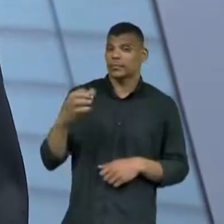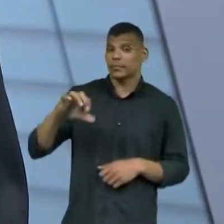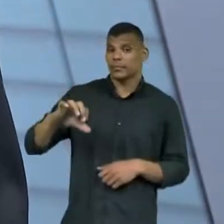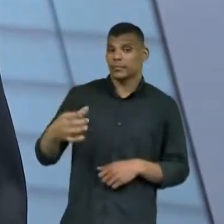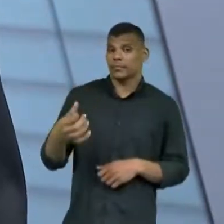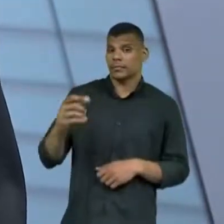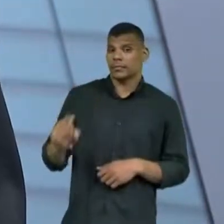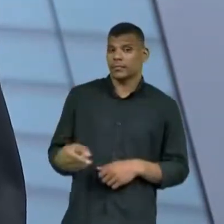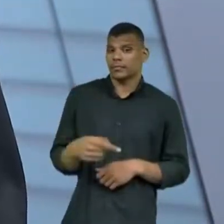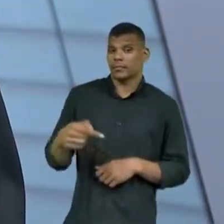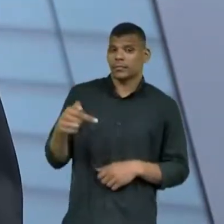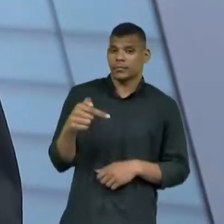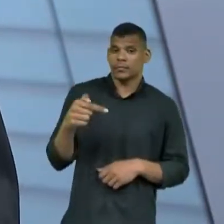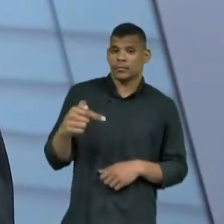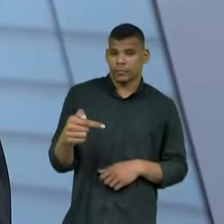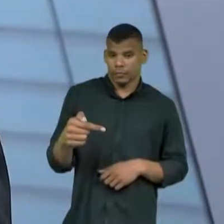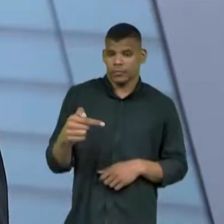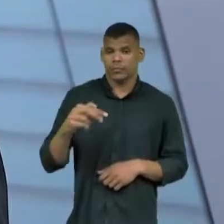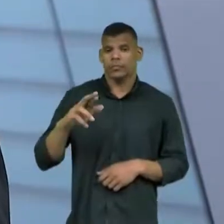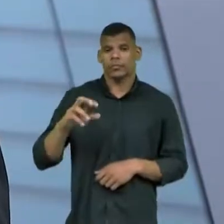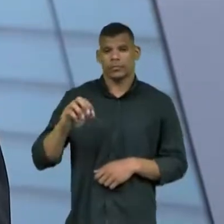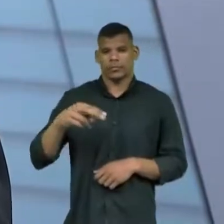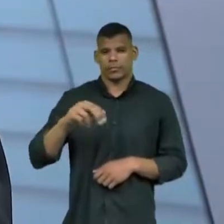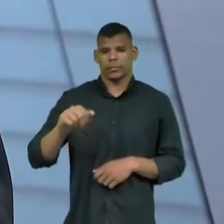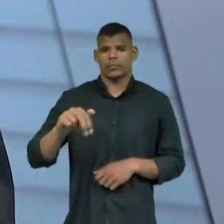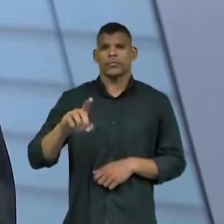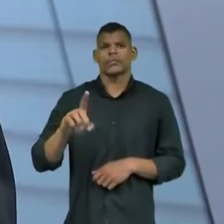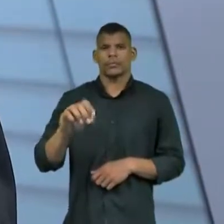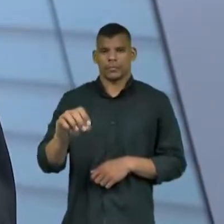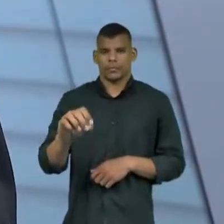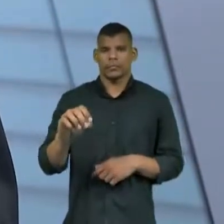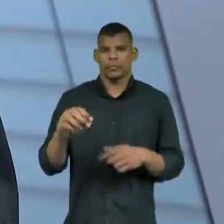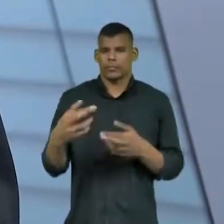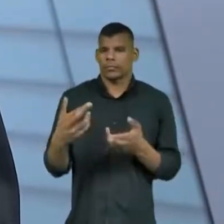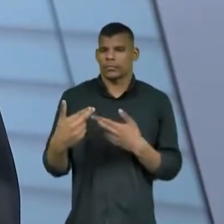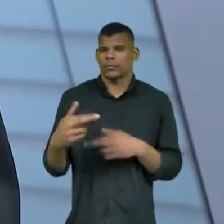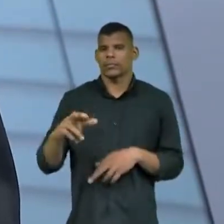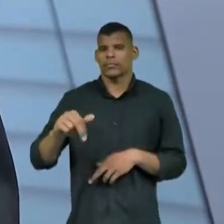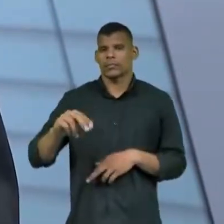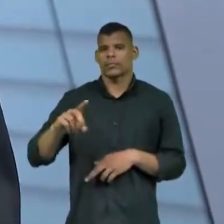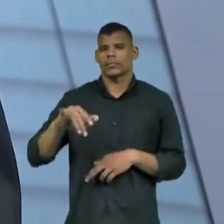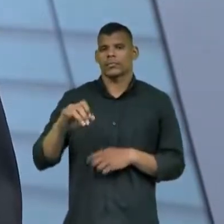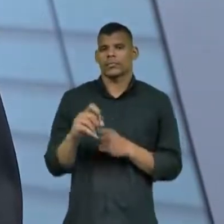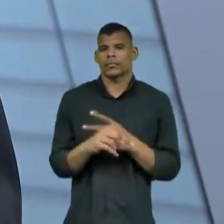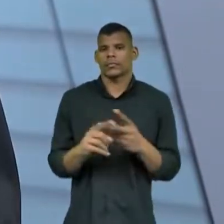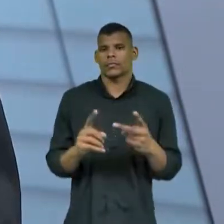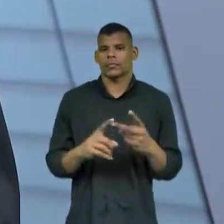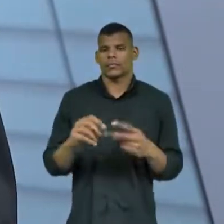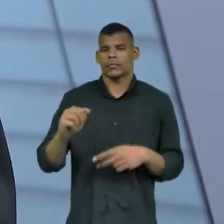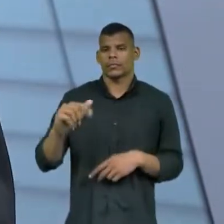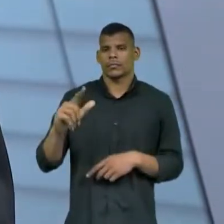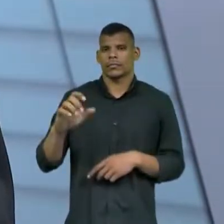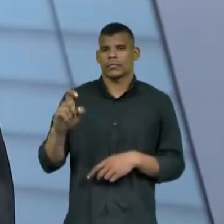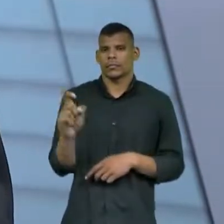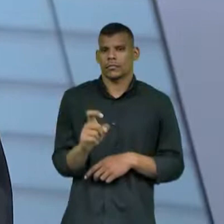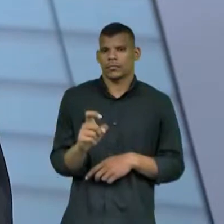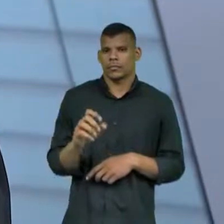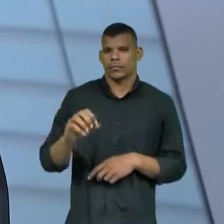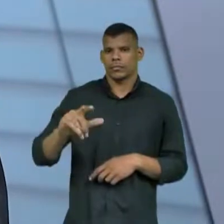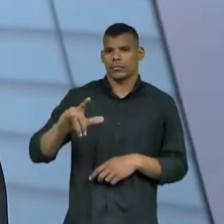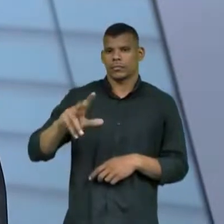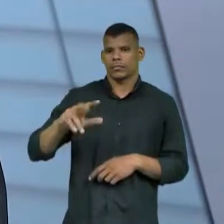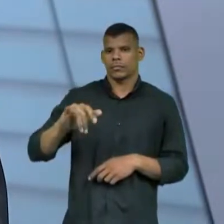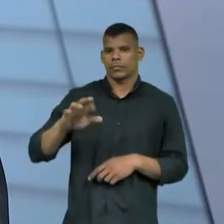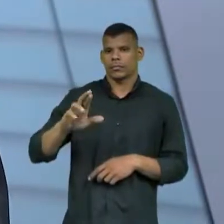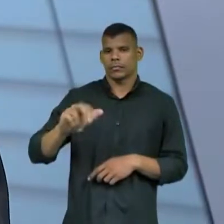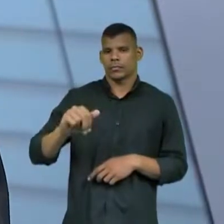abraço aqui para o Ronaldo César, que faz a nossa sonorização na FM, e o grande Alex Oliveira, a produção da Eleni Medeiros.